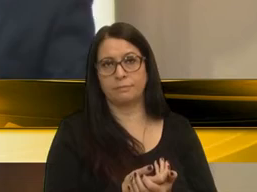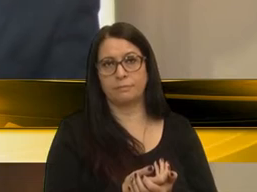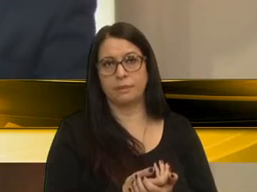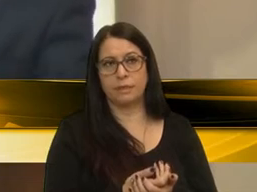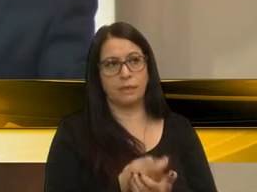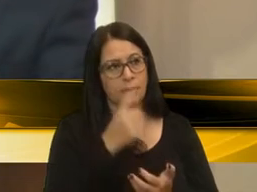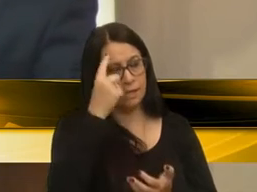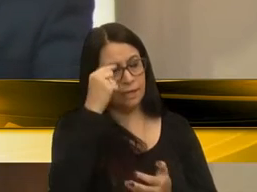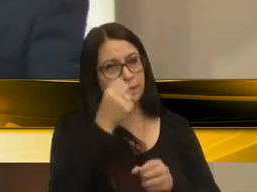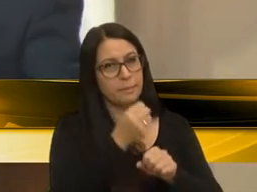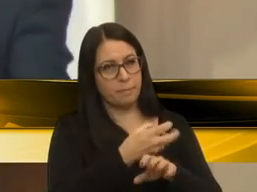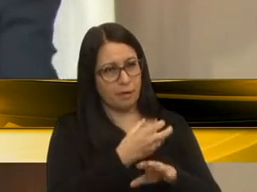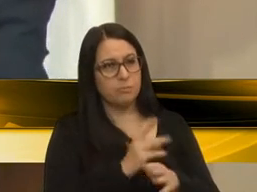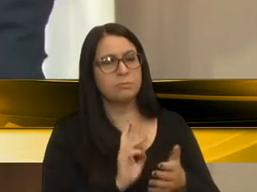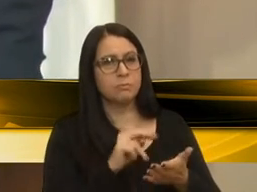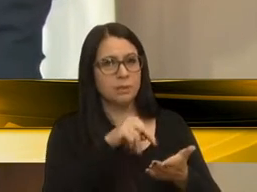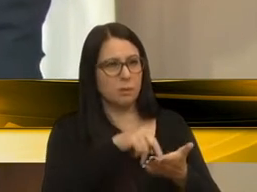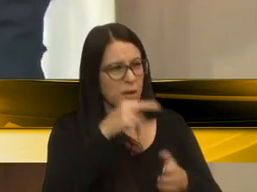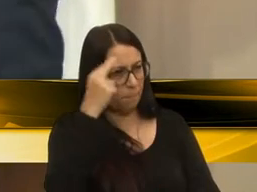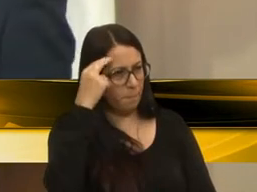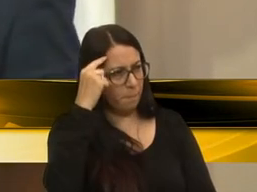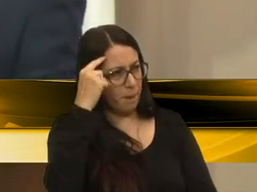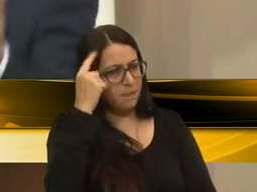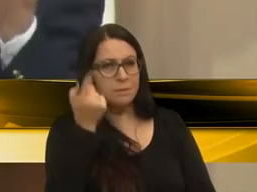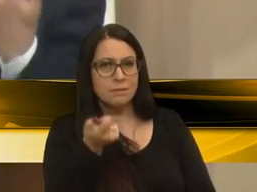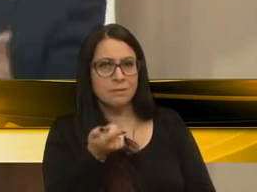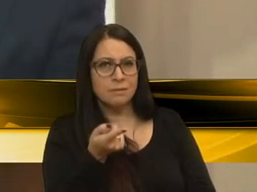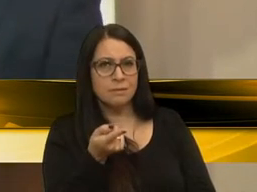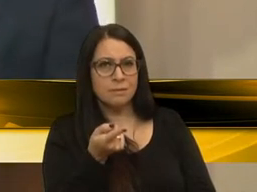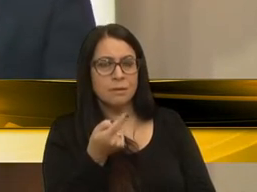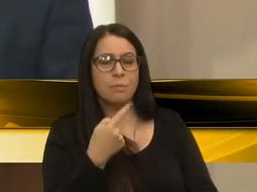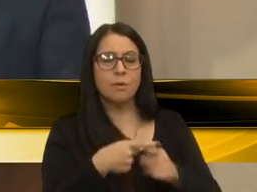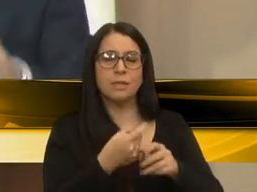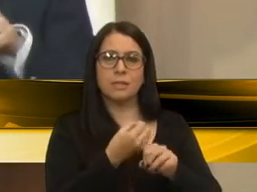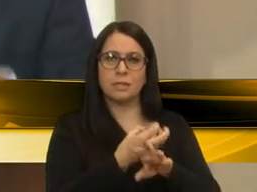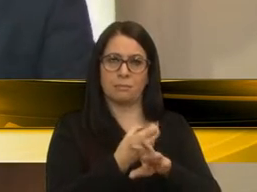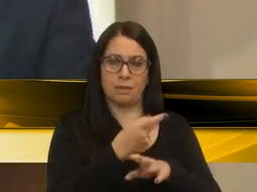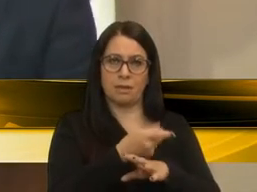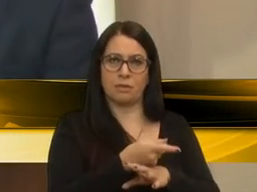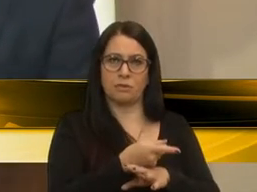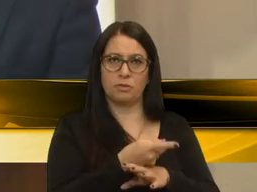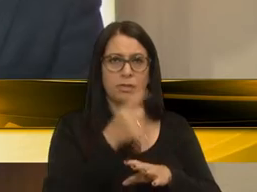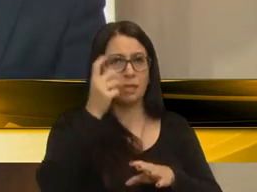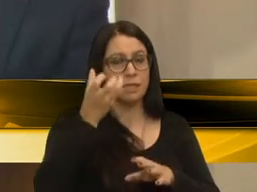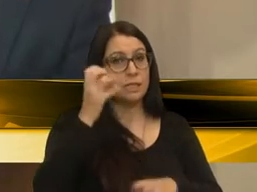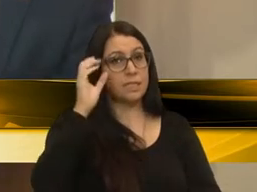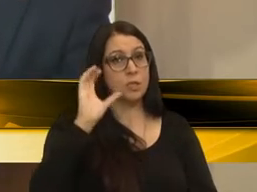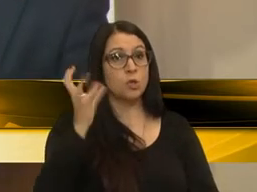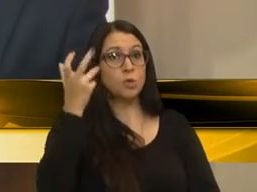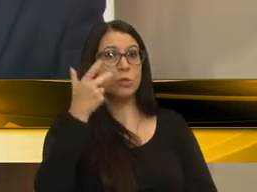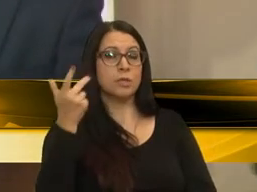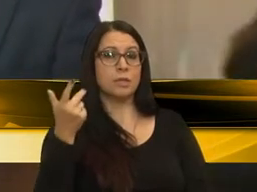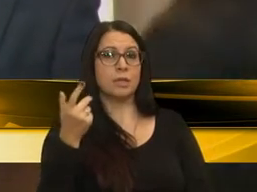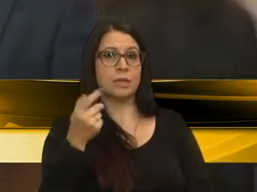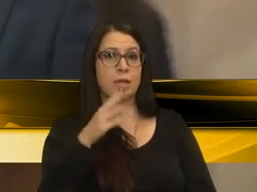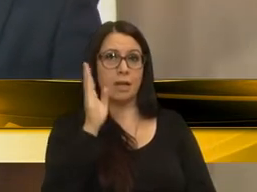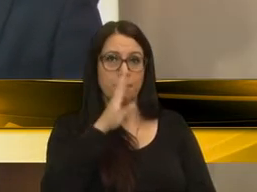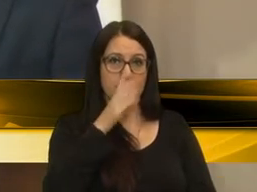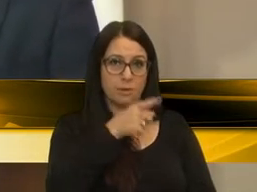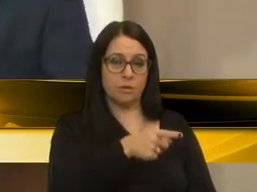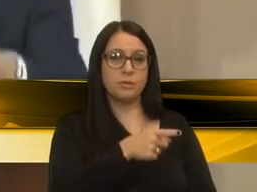que a SMED ela está realmente pensando? Porque se a SMED quisesse solucionar imediatamente essa